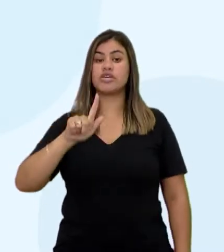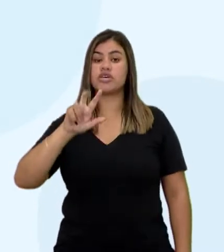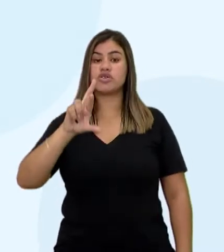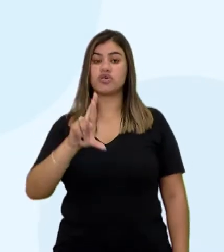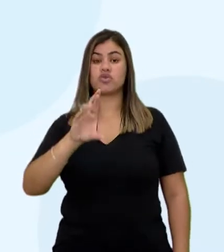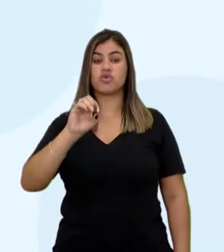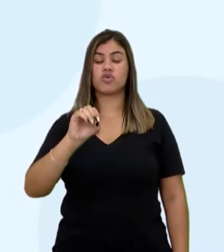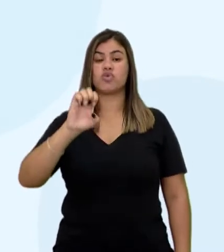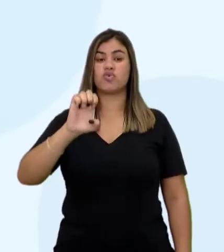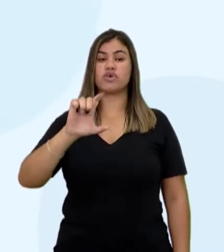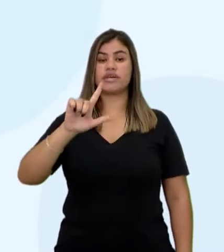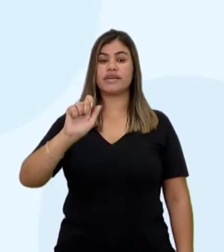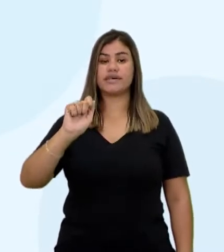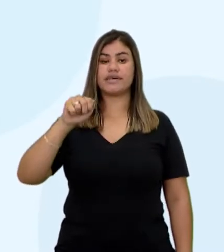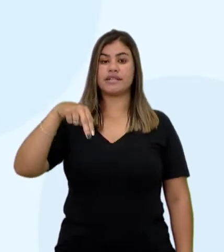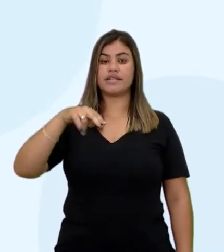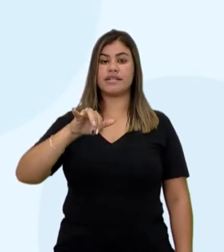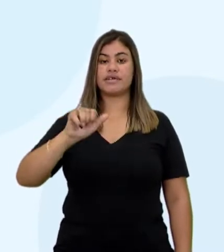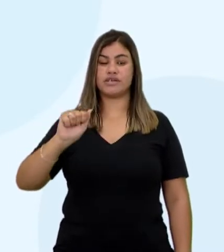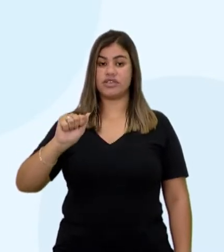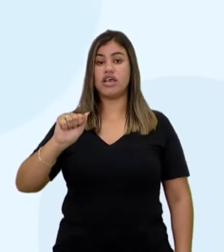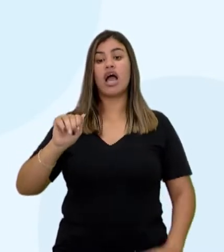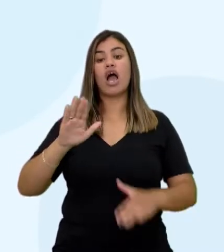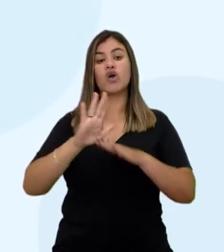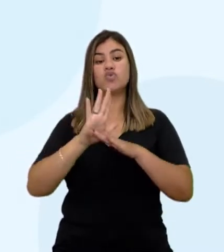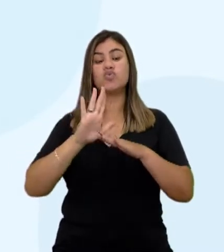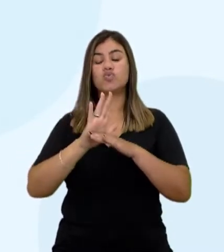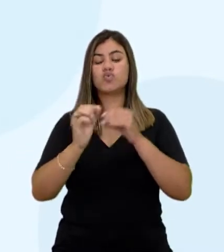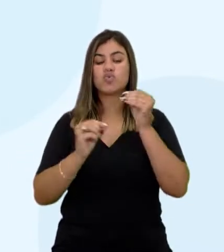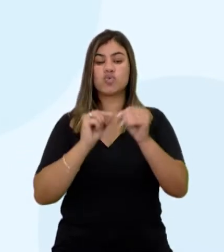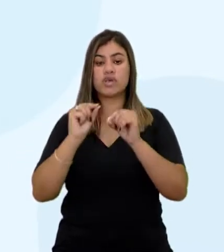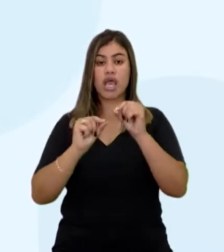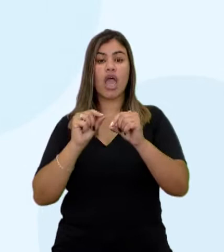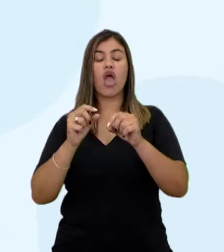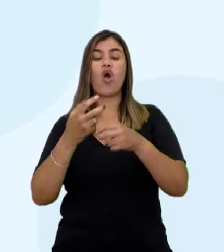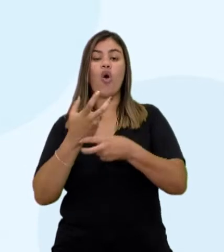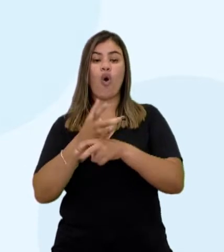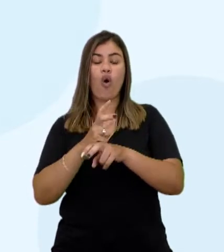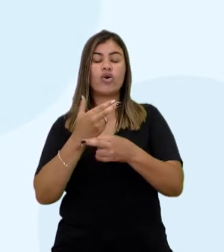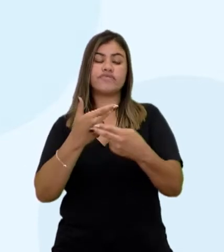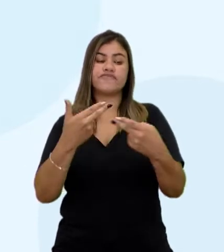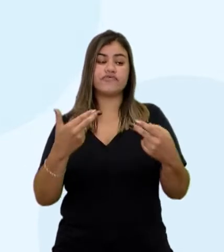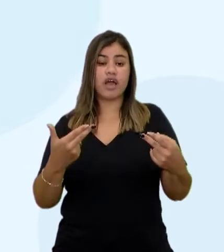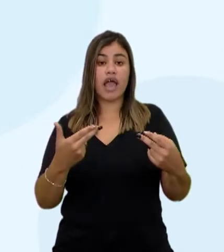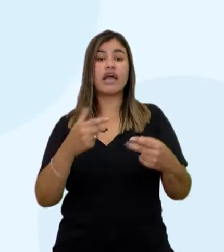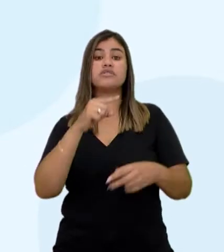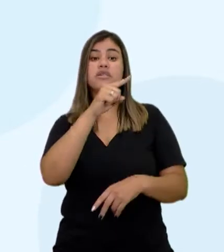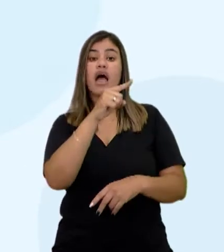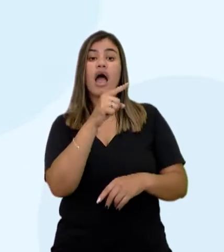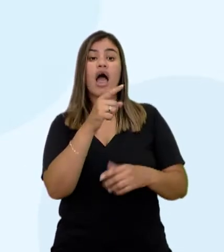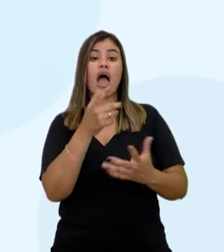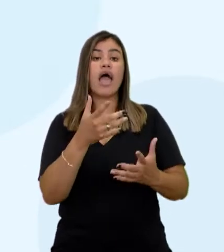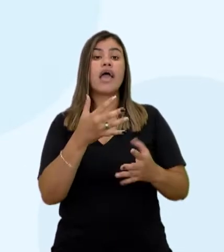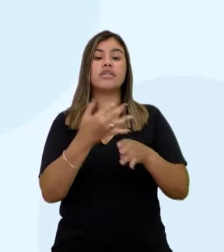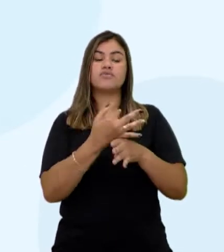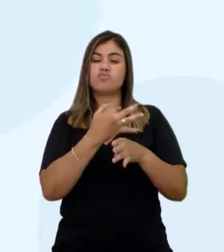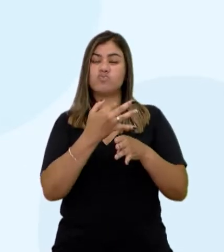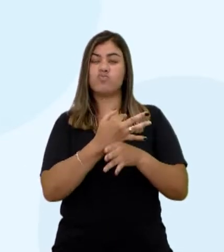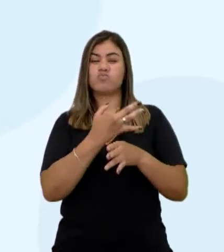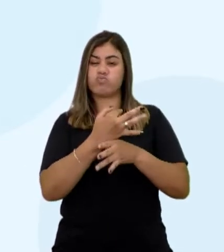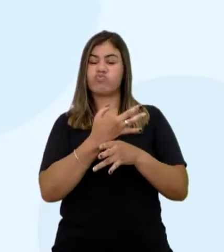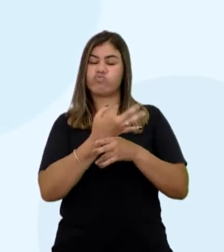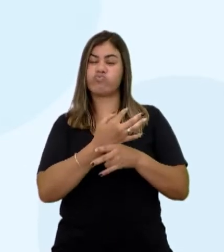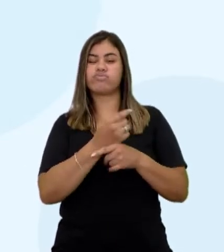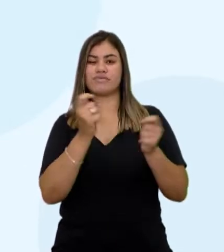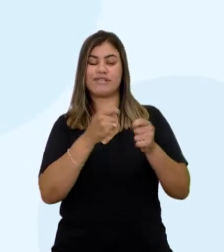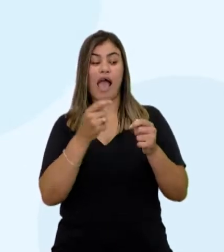a preservação de restos, né, de animais aí, de seres vivos, tanto da fauna como da flora. E nesse éon,